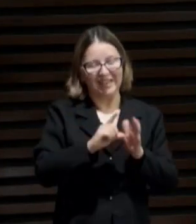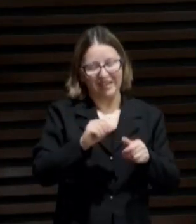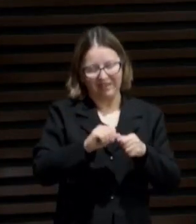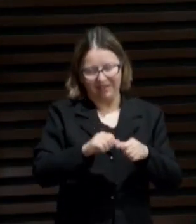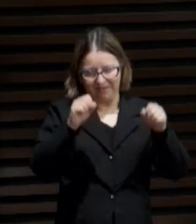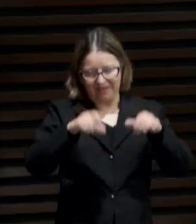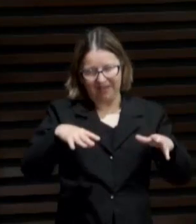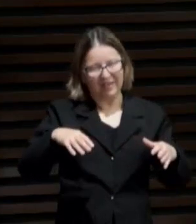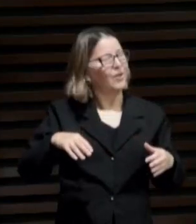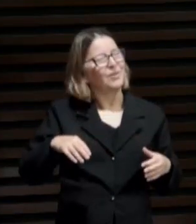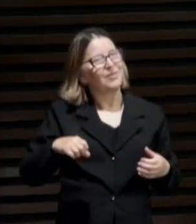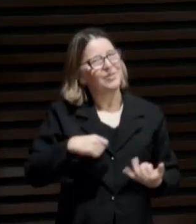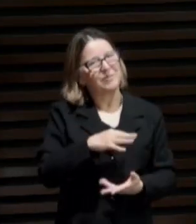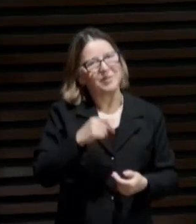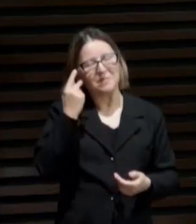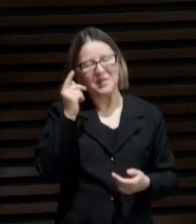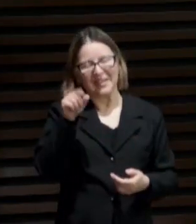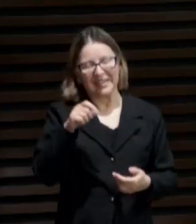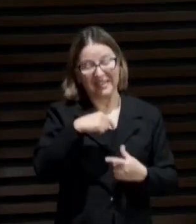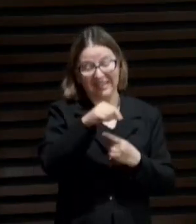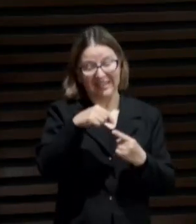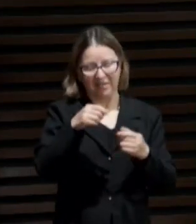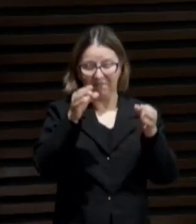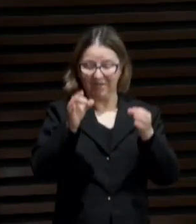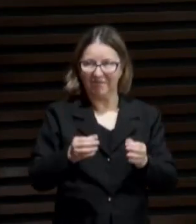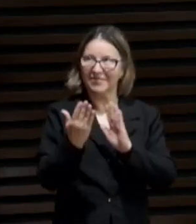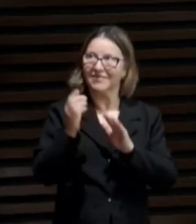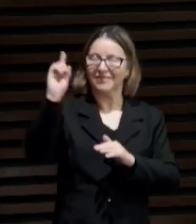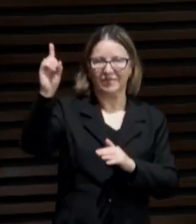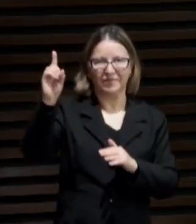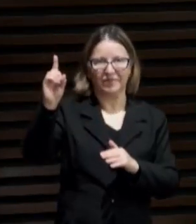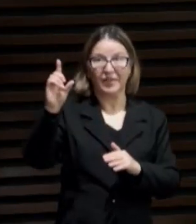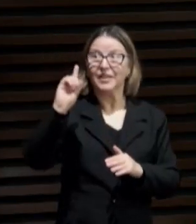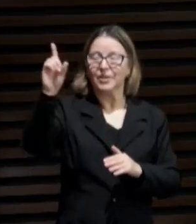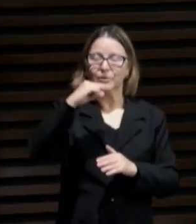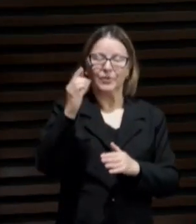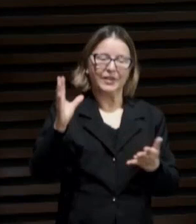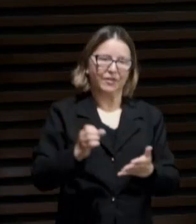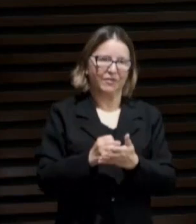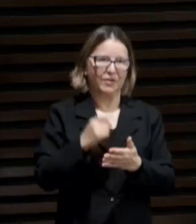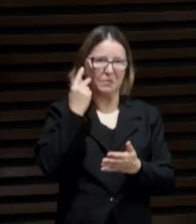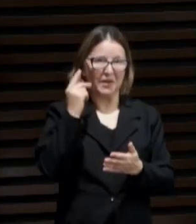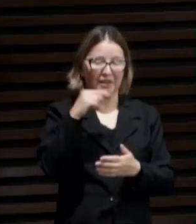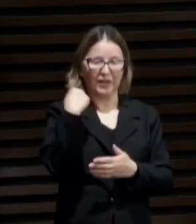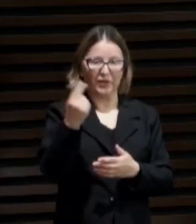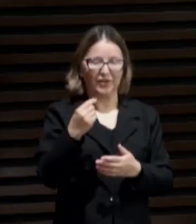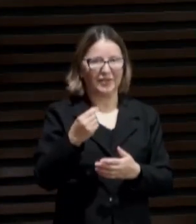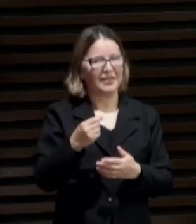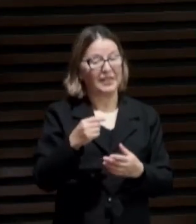sermos santos e irrepreensíveis perante ele. Deus nos salvou para que fôssemos santos